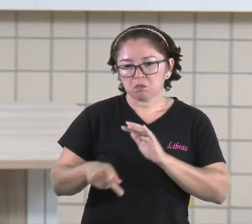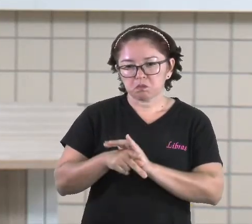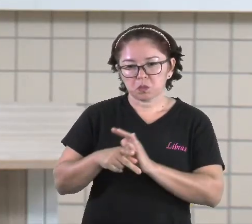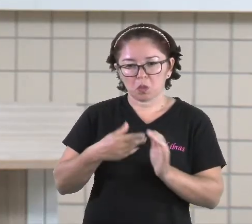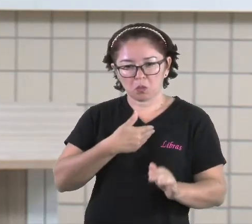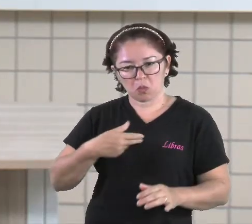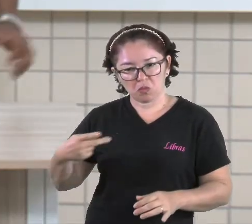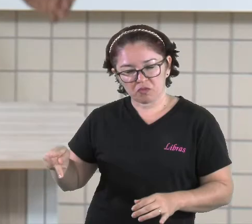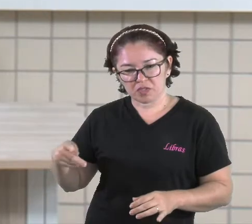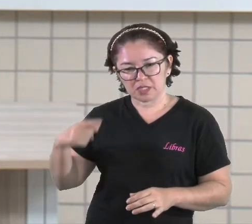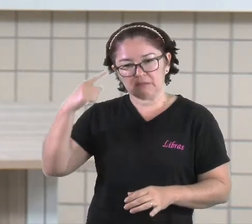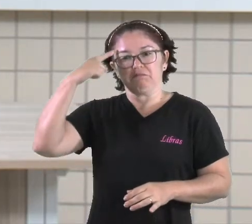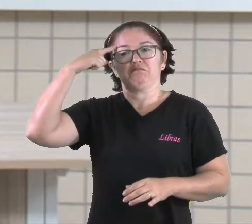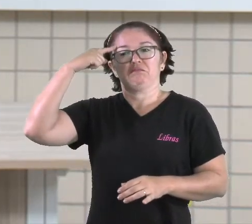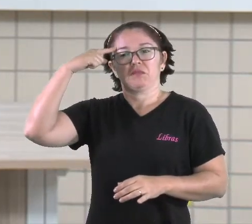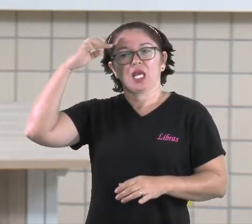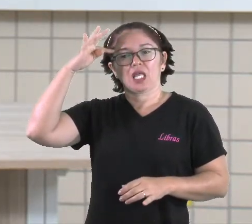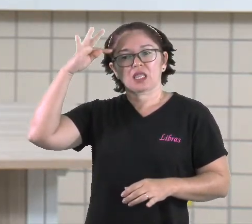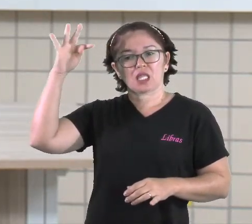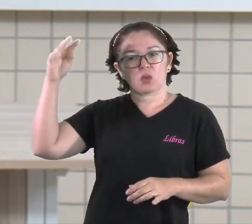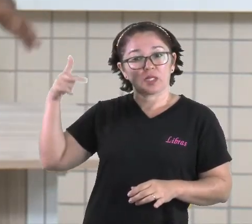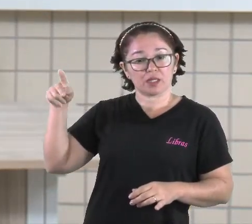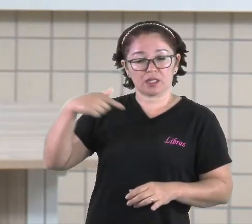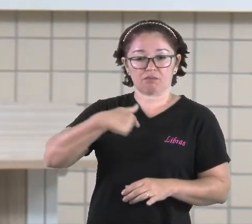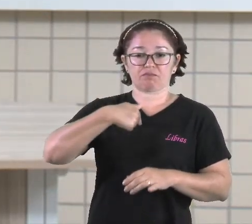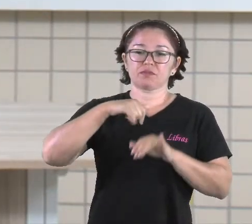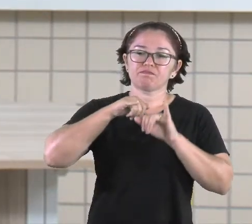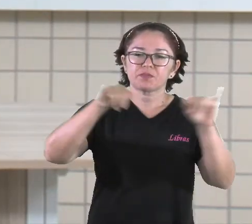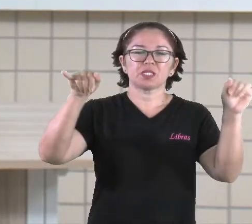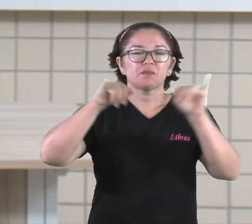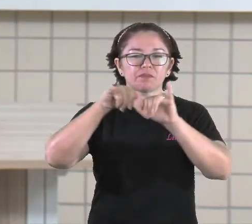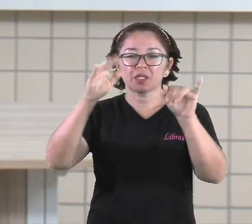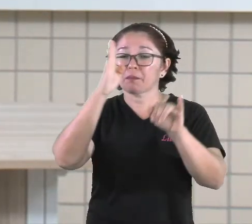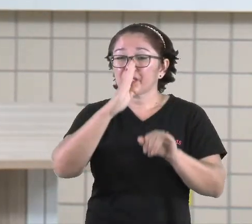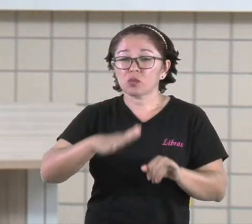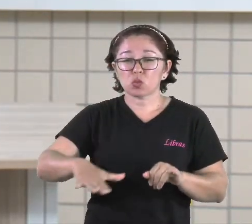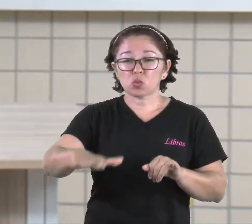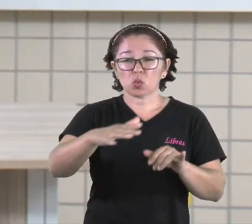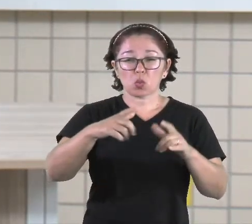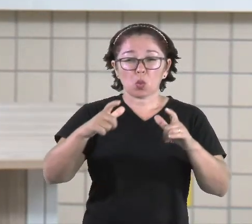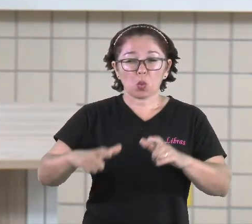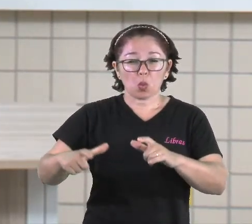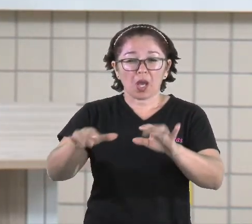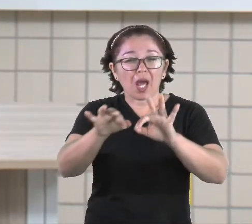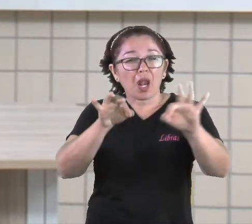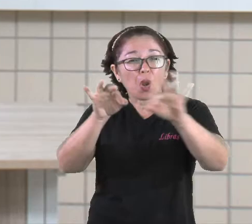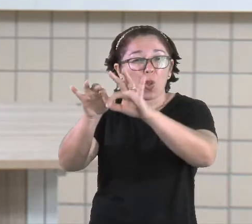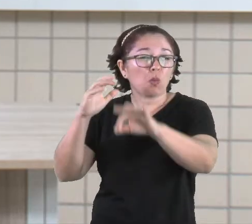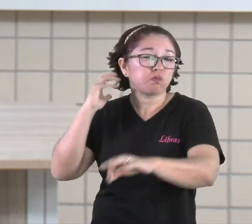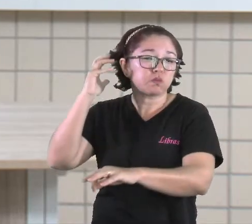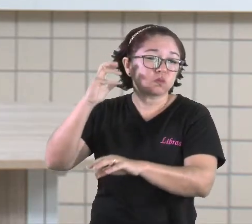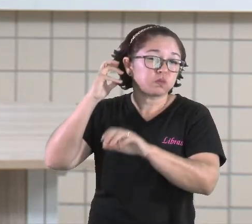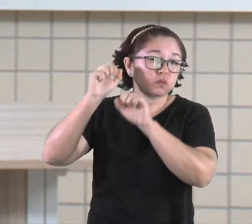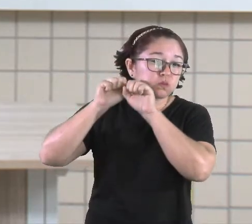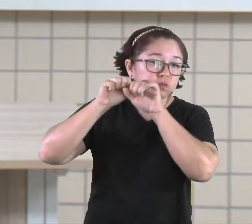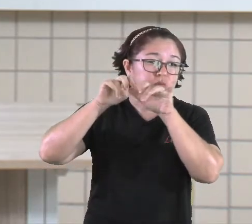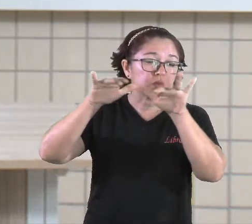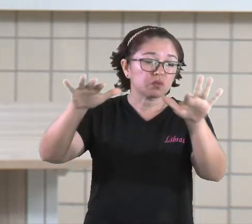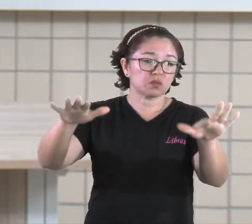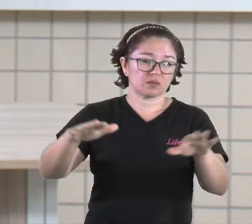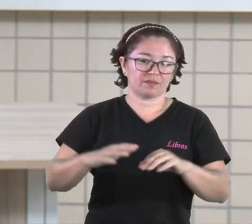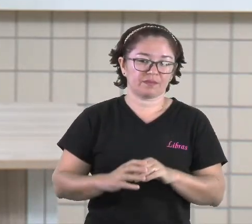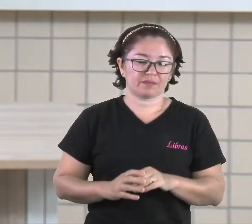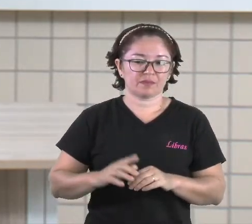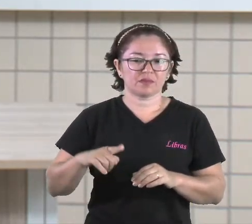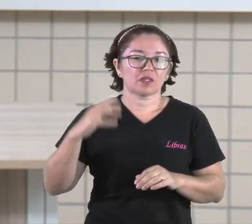governo brasileiro, que acaba chegando aos lugares mais distantes do Brasil, através da Hora do Brasil, que passa a ser